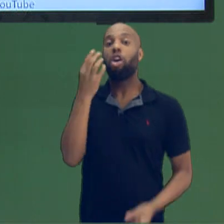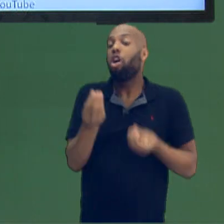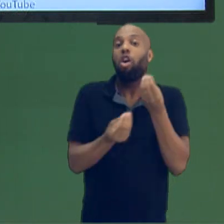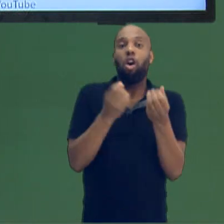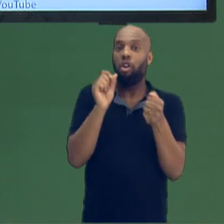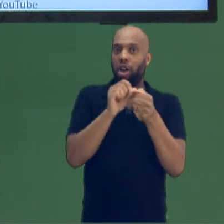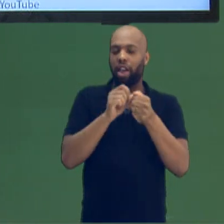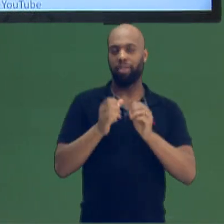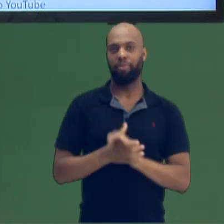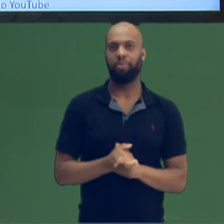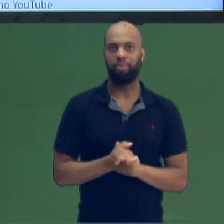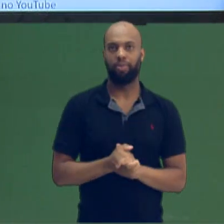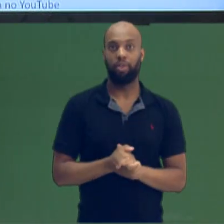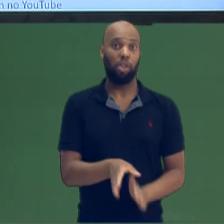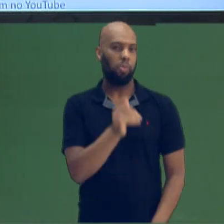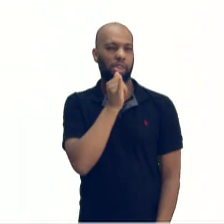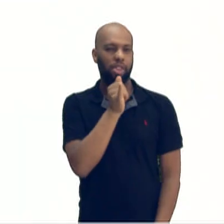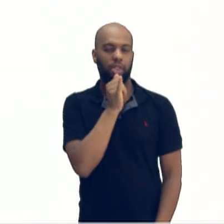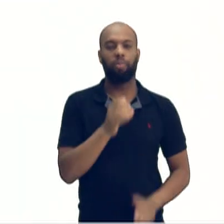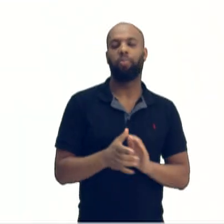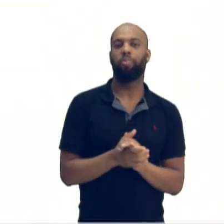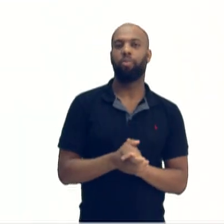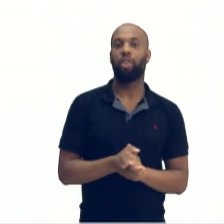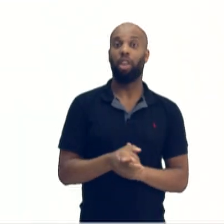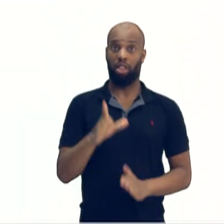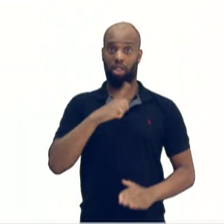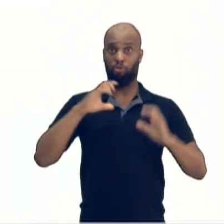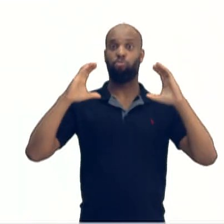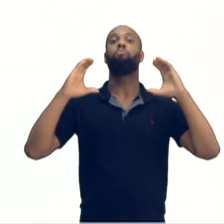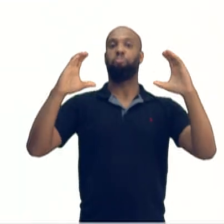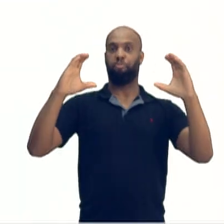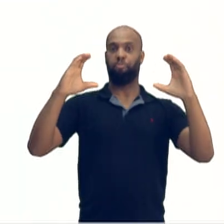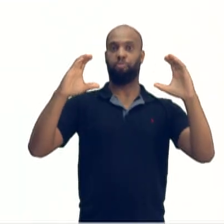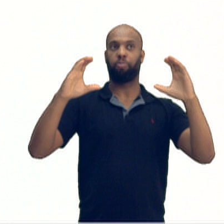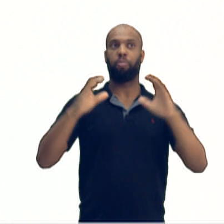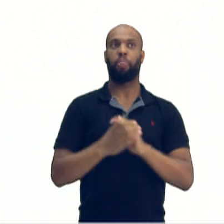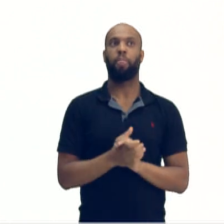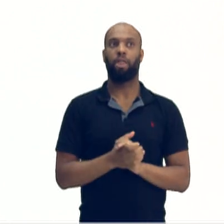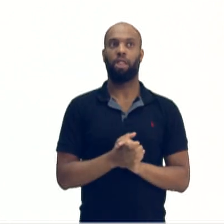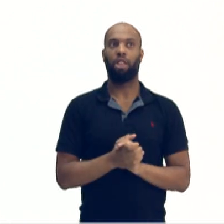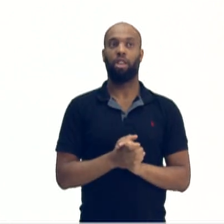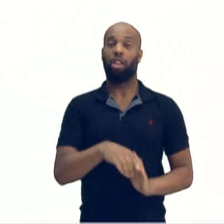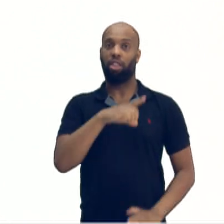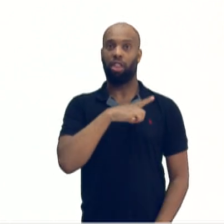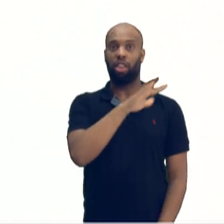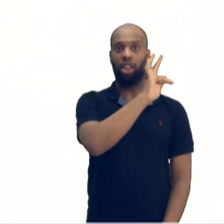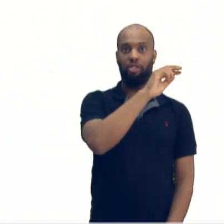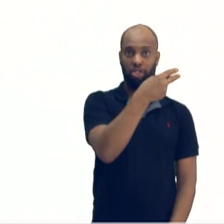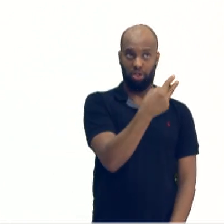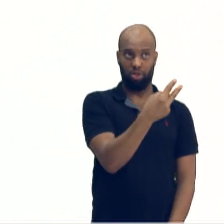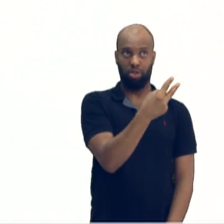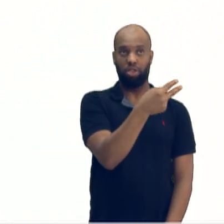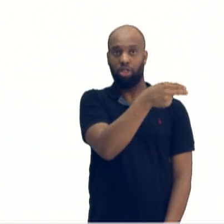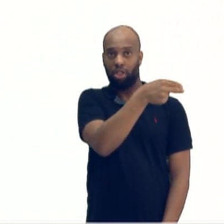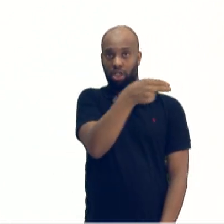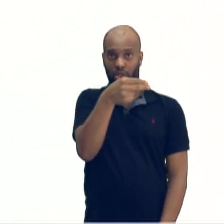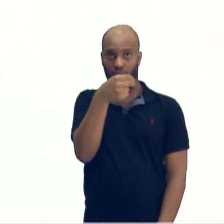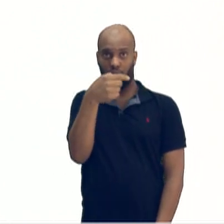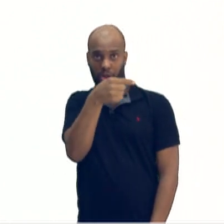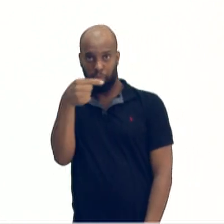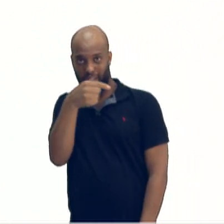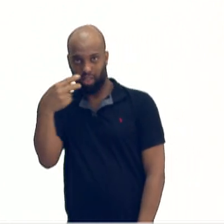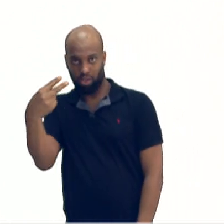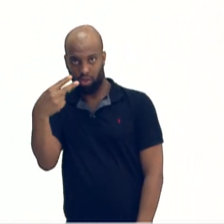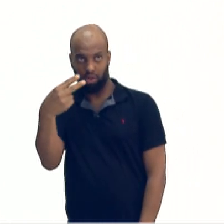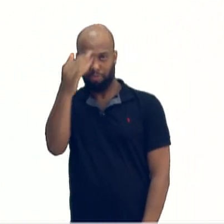isso. Por exemplo, eu vou ter aqui uma função. A primeira função está determinada por f de 2 igual a menos 2.